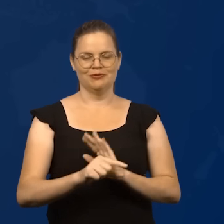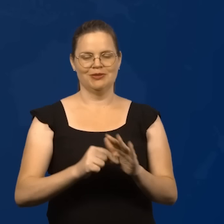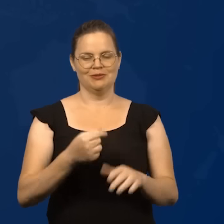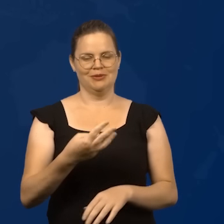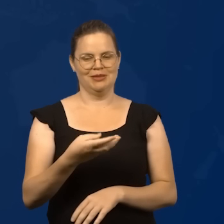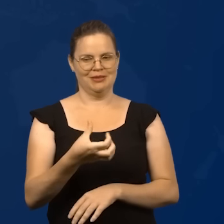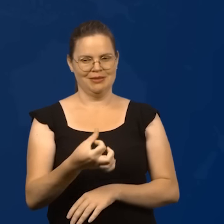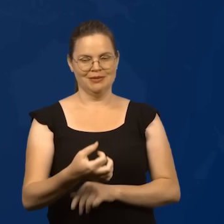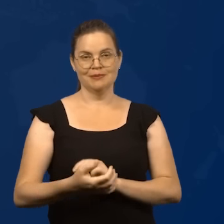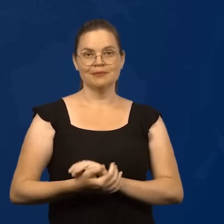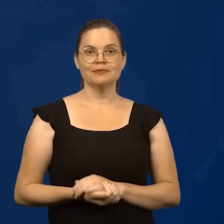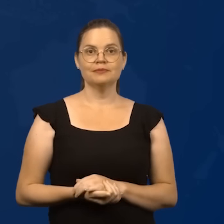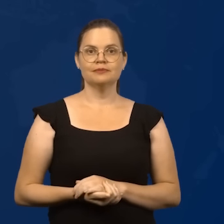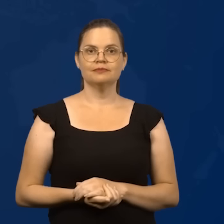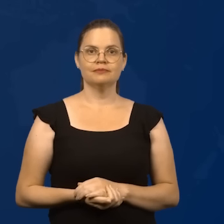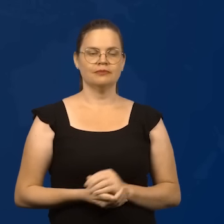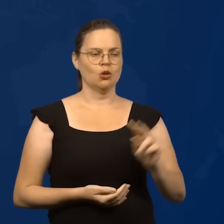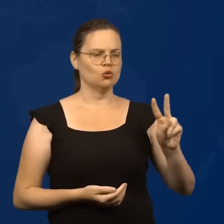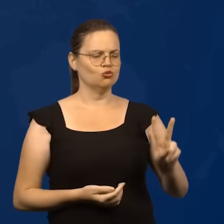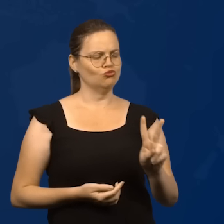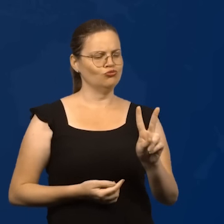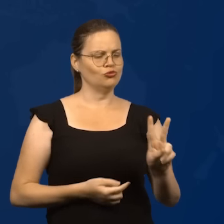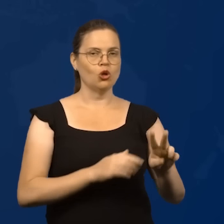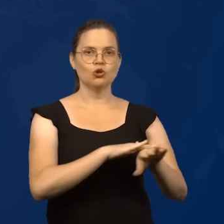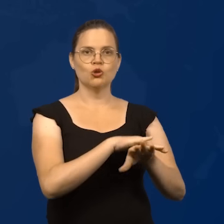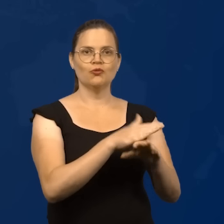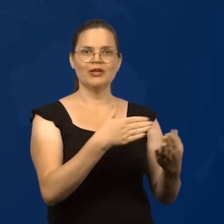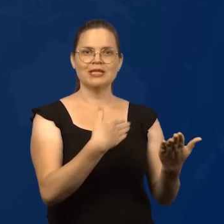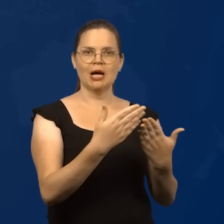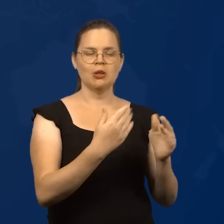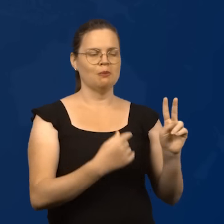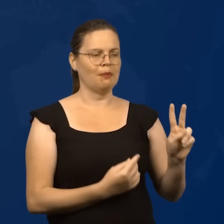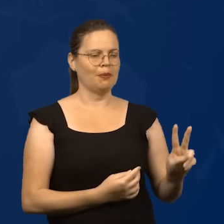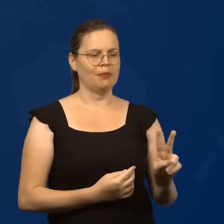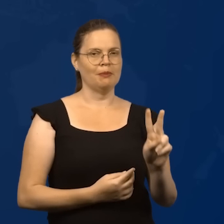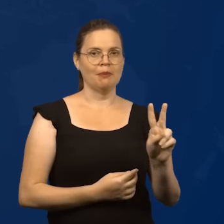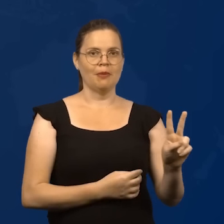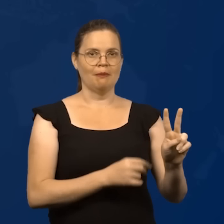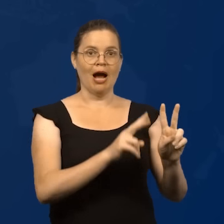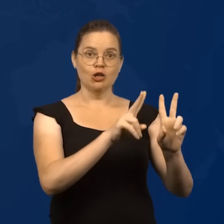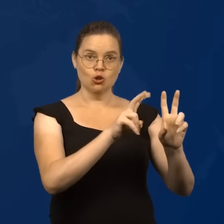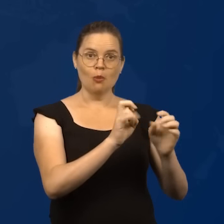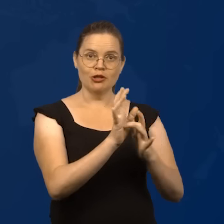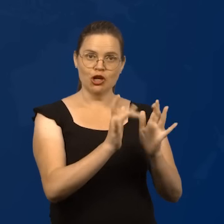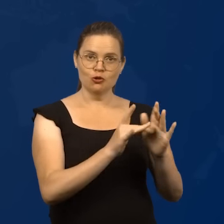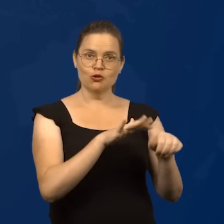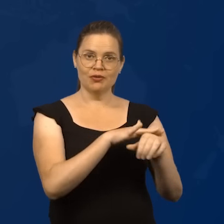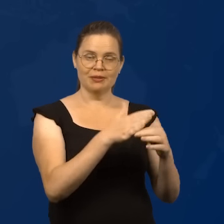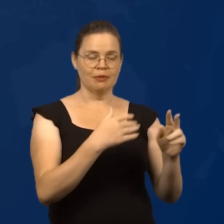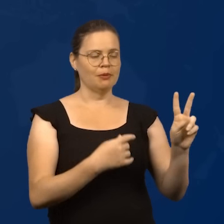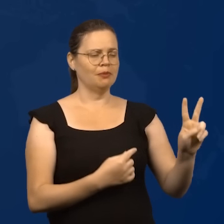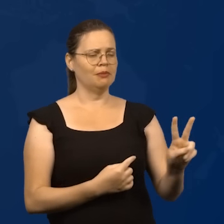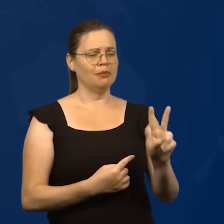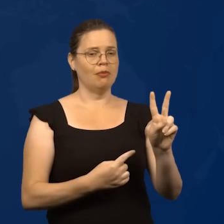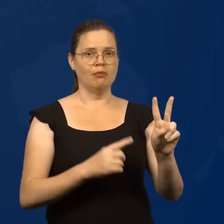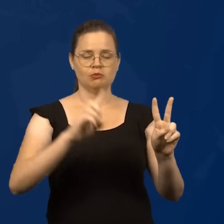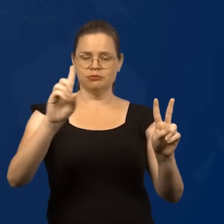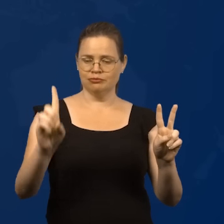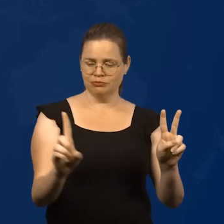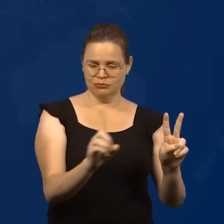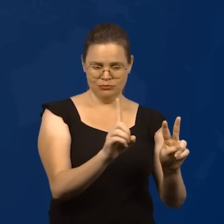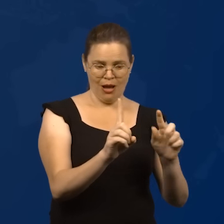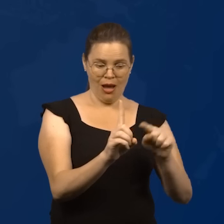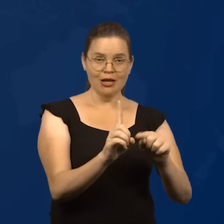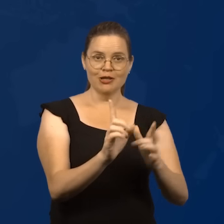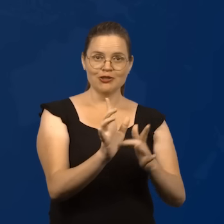E falando ele destas coisas, o mesmo Jesus se apresentou no meio deles e disse-lhes: